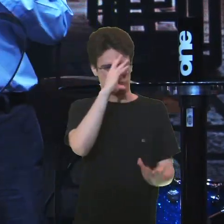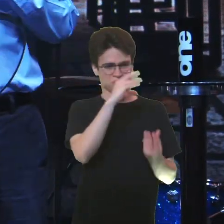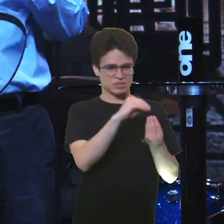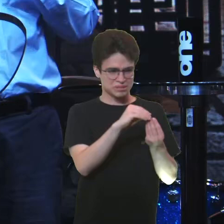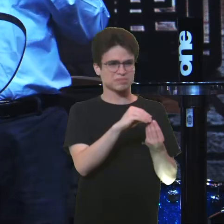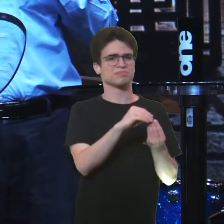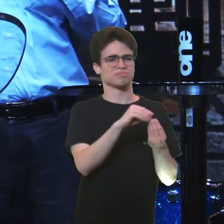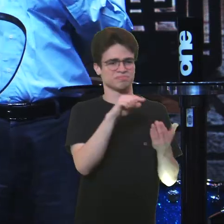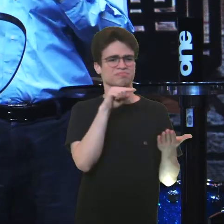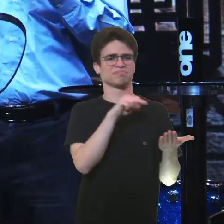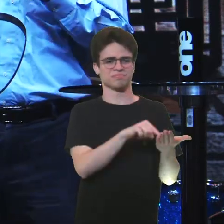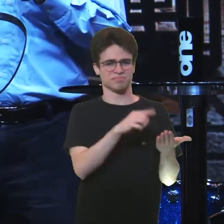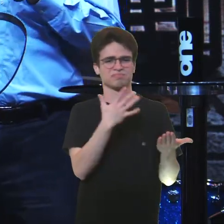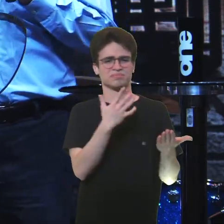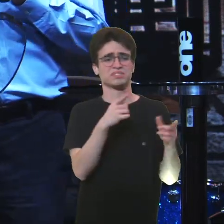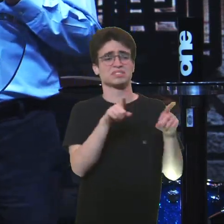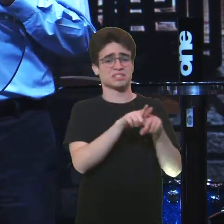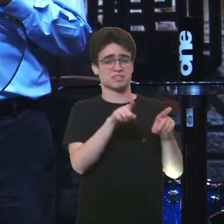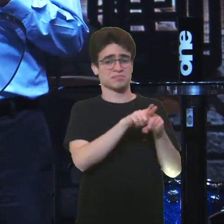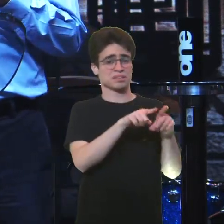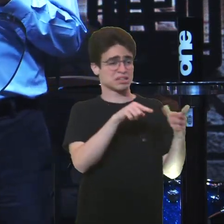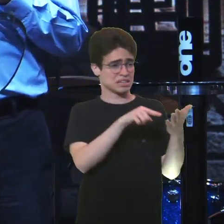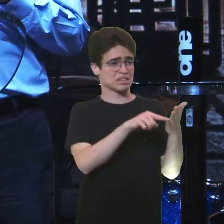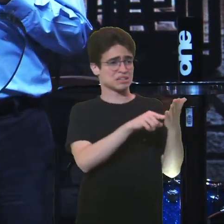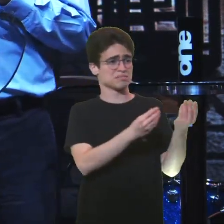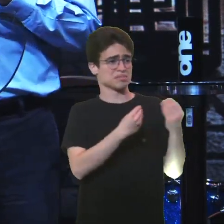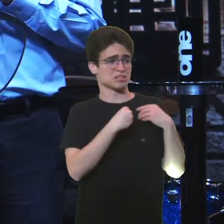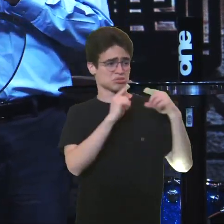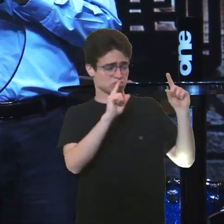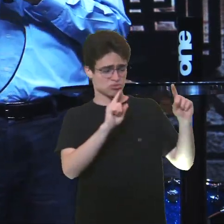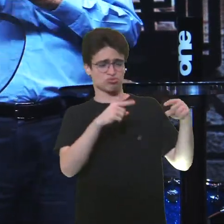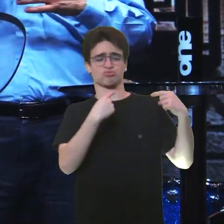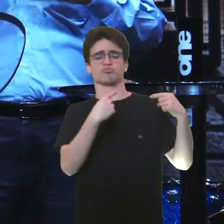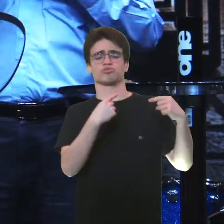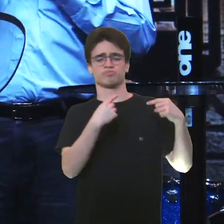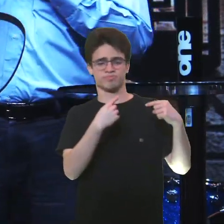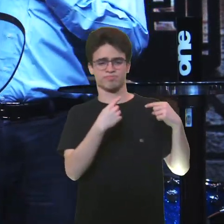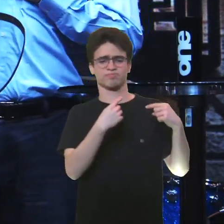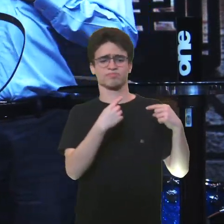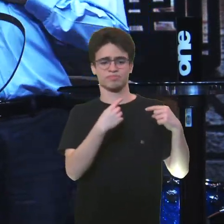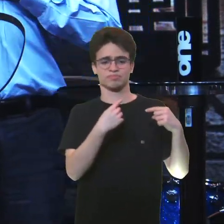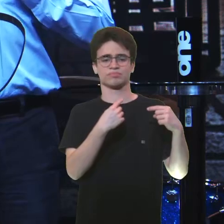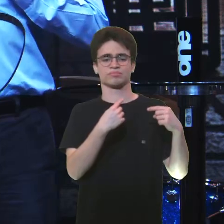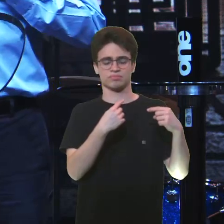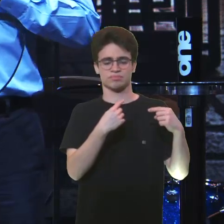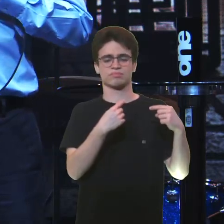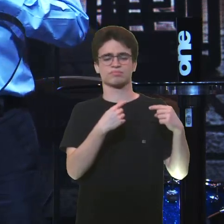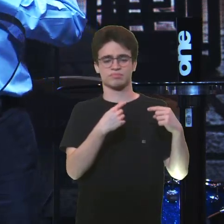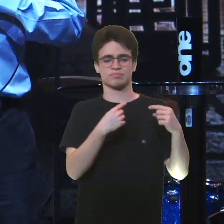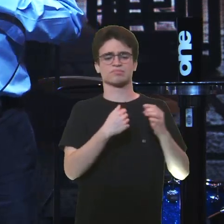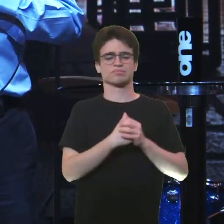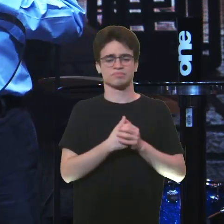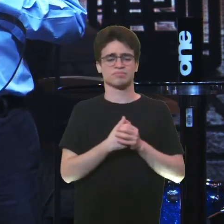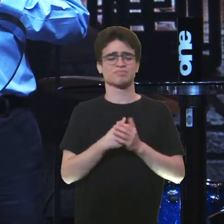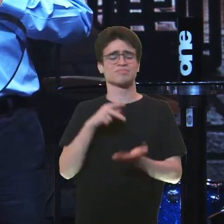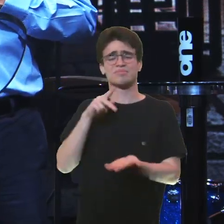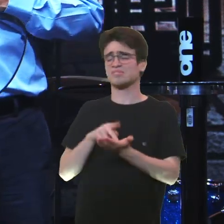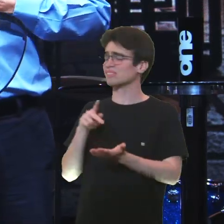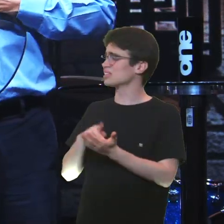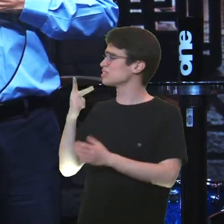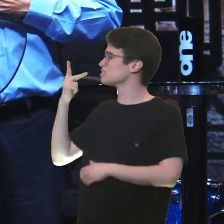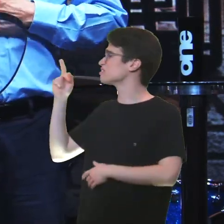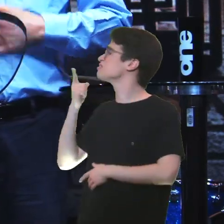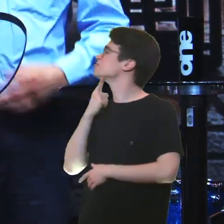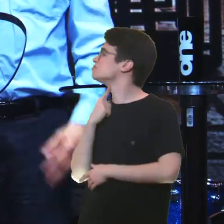y el desafío que tú nos haces. e o desafio que o Senhor nos faz. nosotros queremos cumplir tu voluntad.